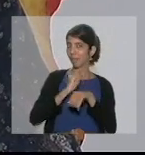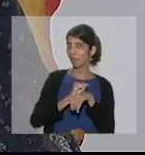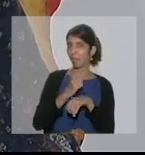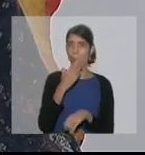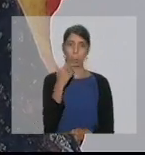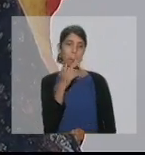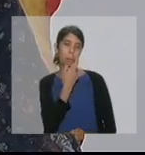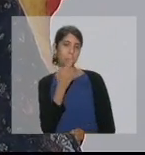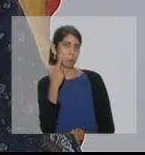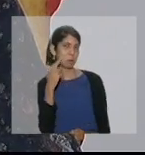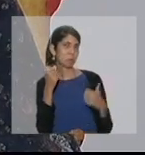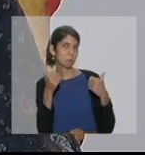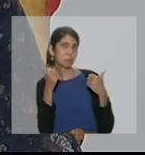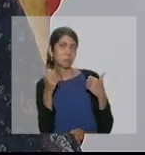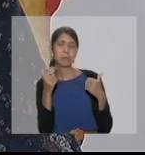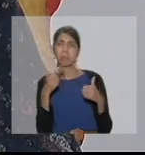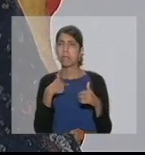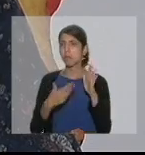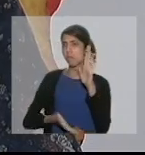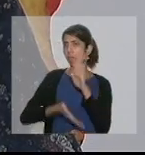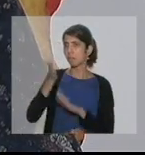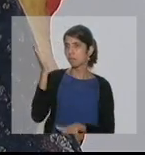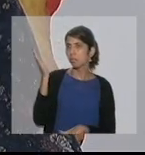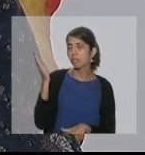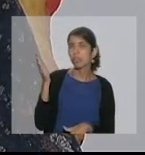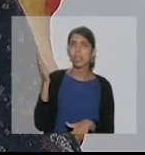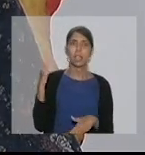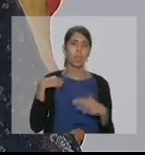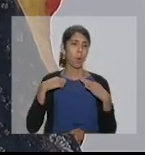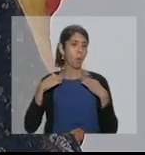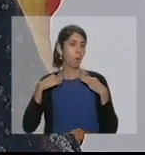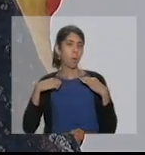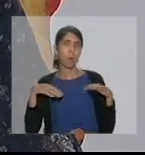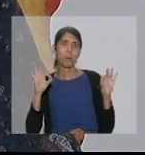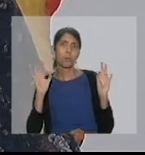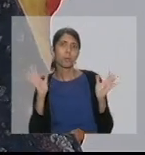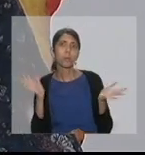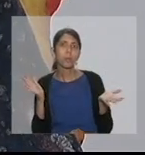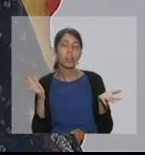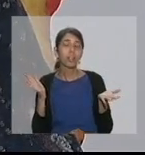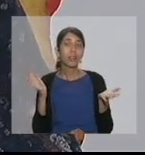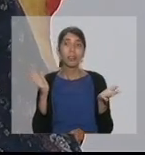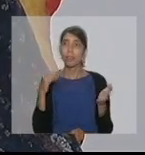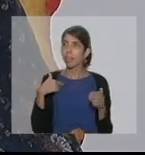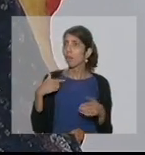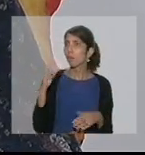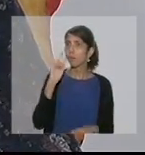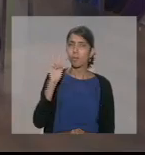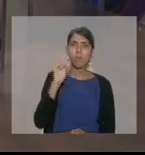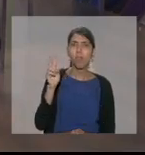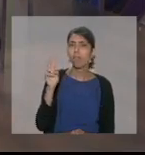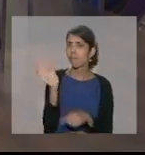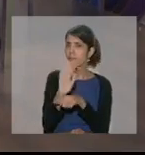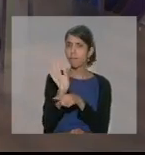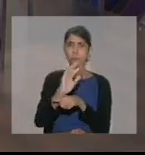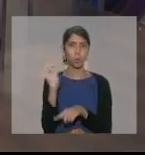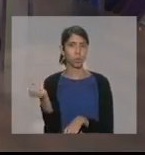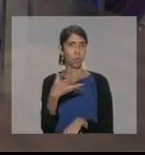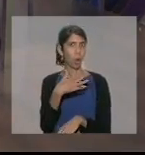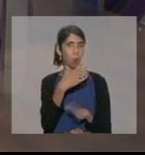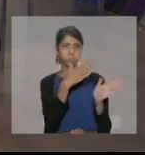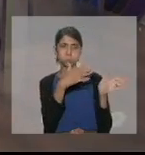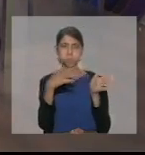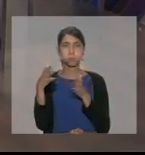eu tô comendo num restaurante bacana, eu tô fazendo uma viagem legal, eu tô vestindo uma roupa muito legal, eu tô assistindo o filme que acabou